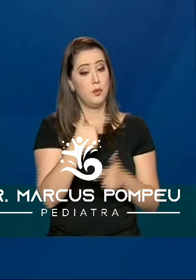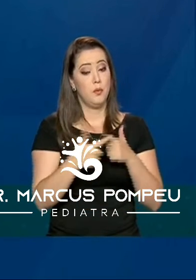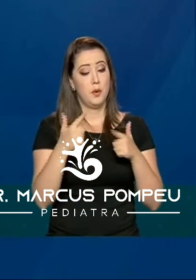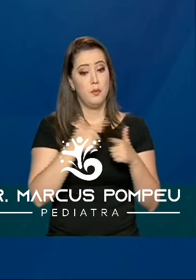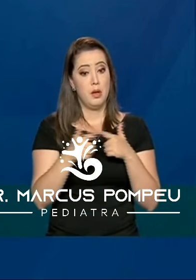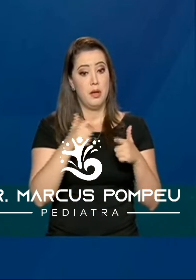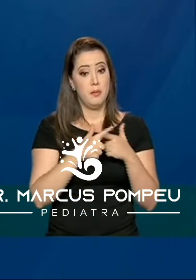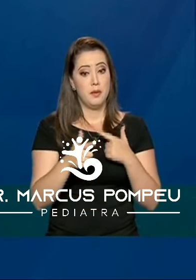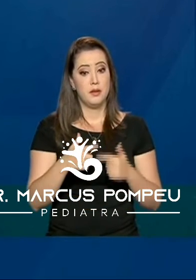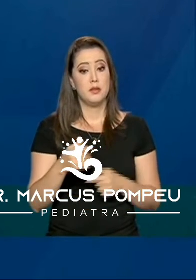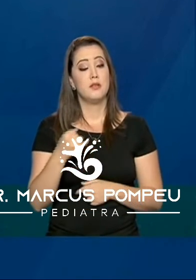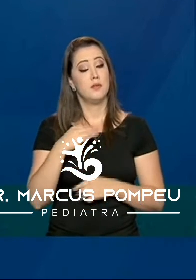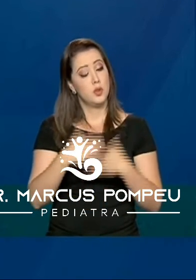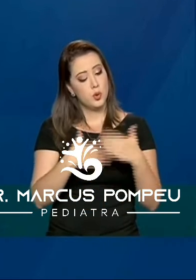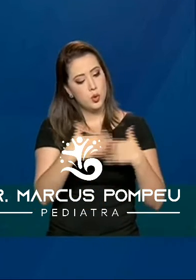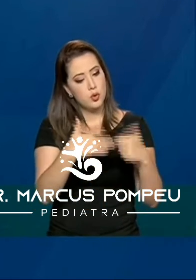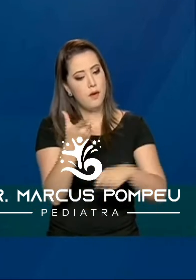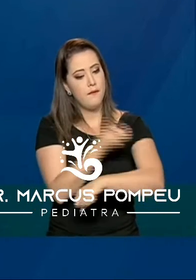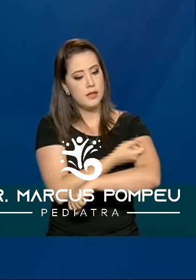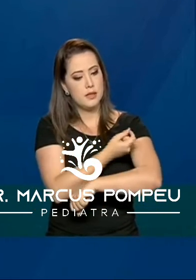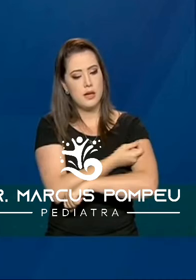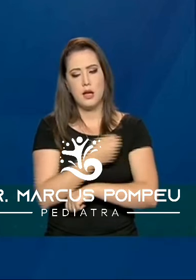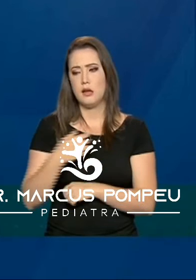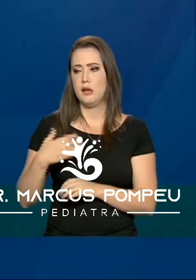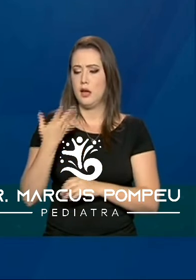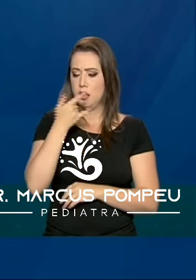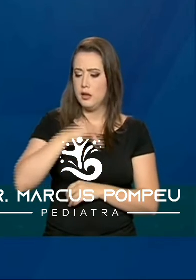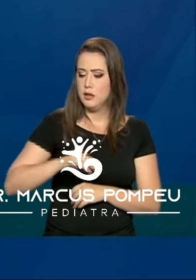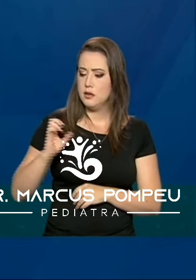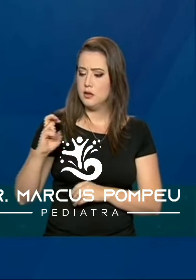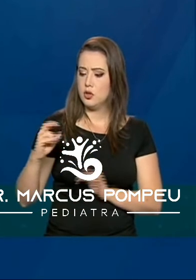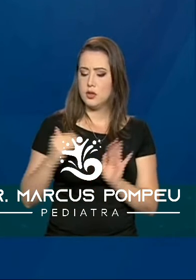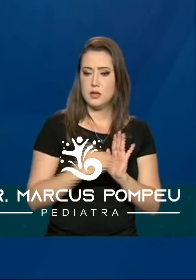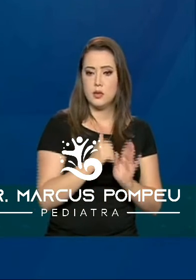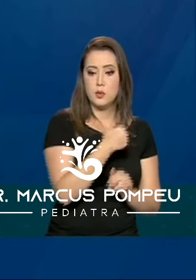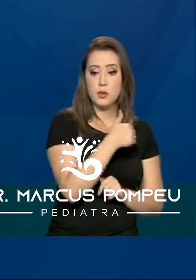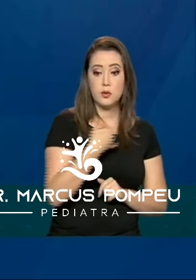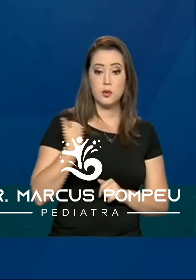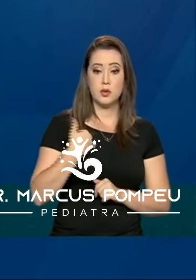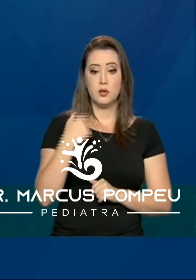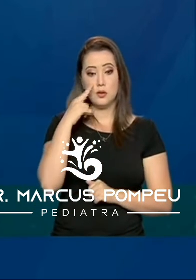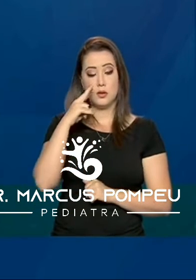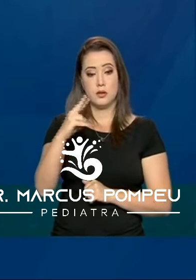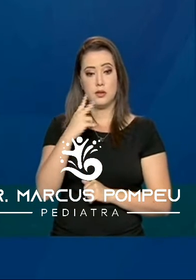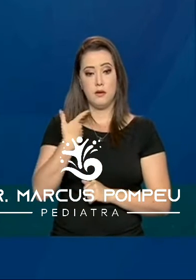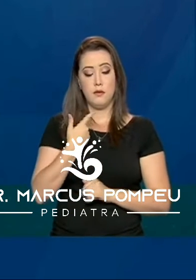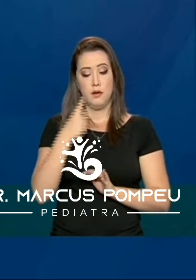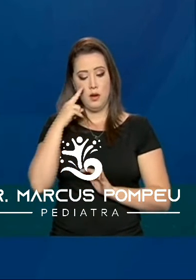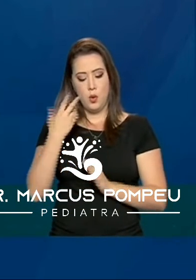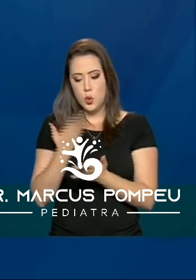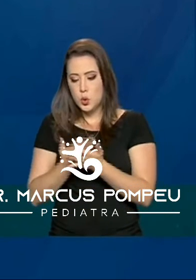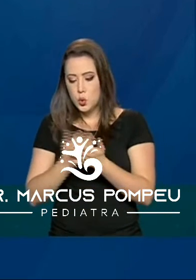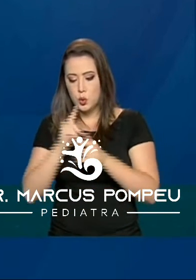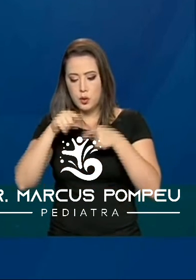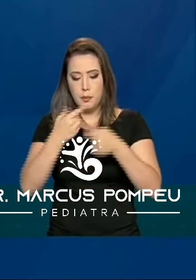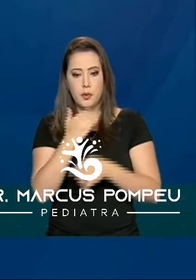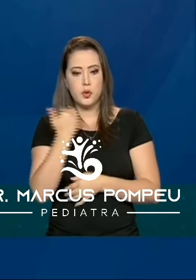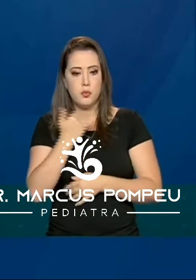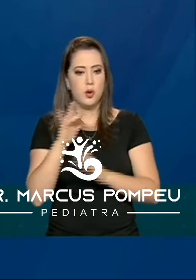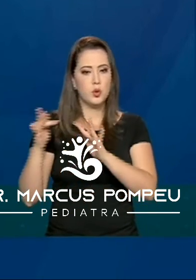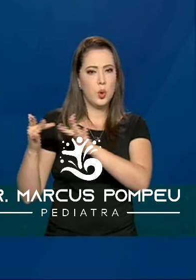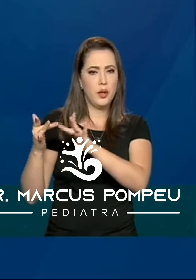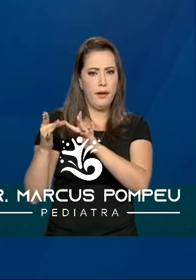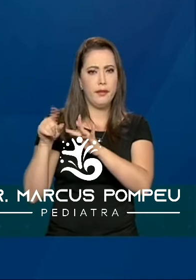complicações se vocês teimarem em vacinar crianças de 5 a 11 anos. Aqui estão as autópsias, mostrando ligação direta entre a